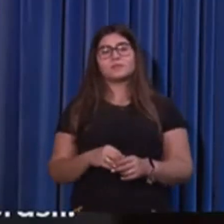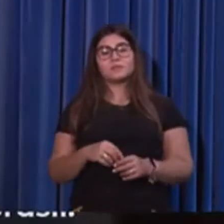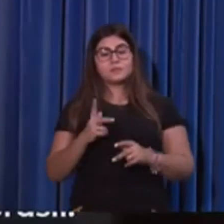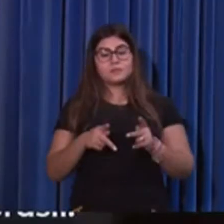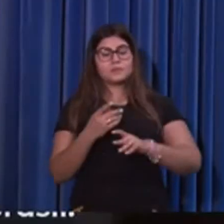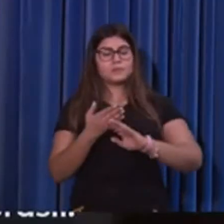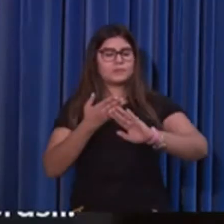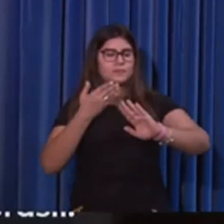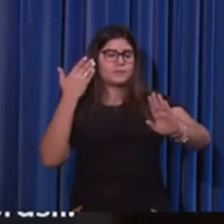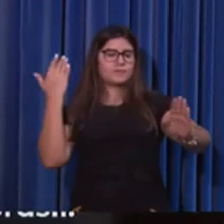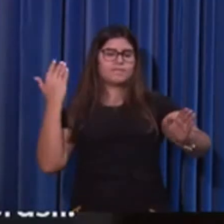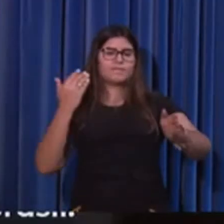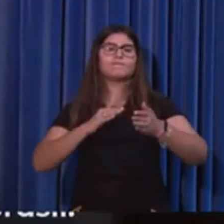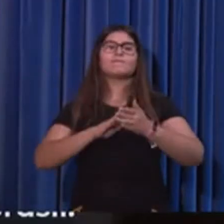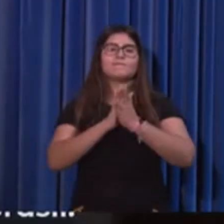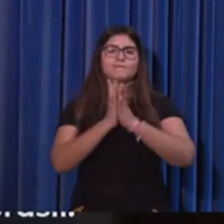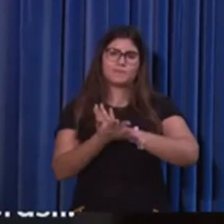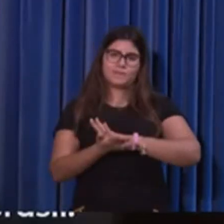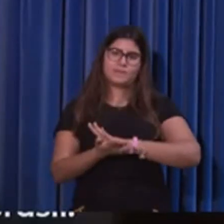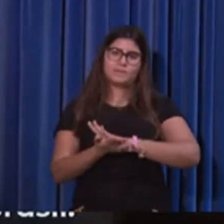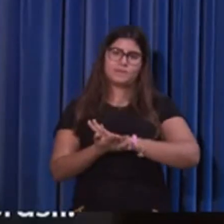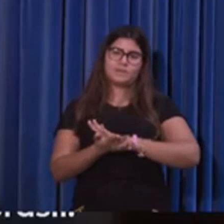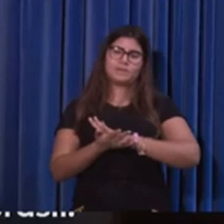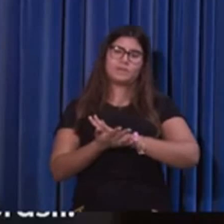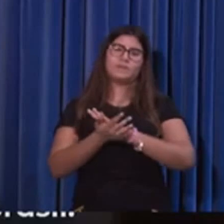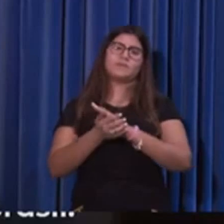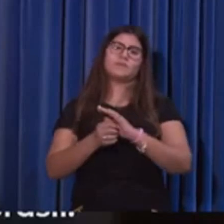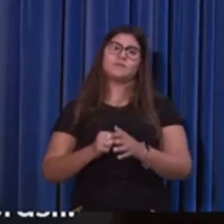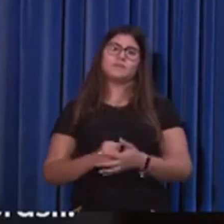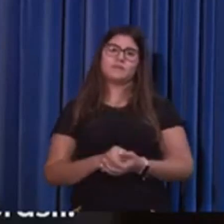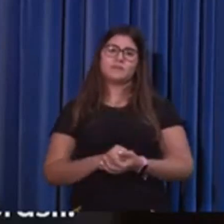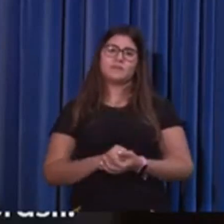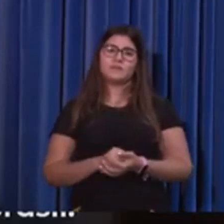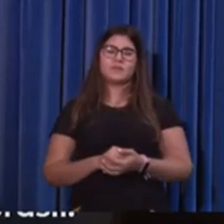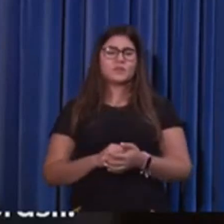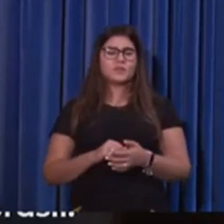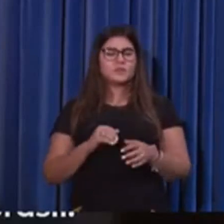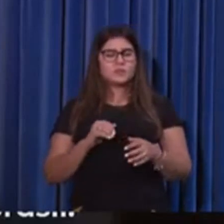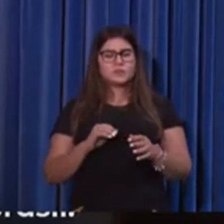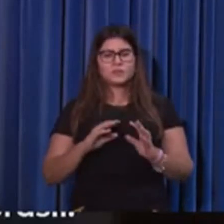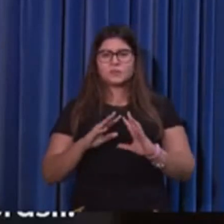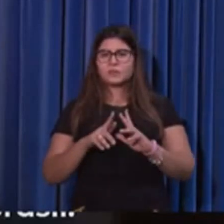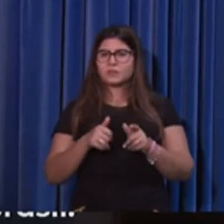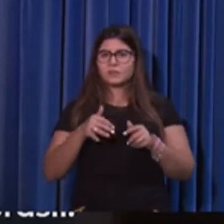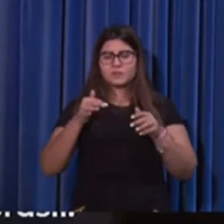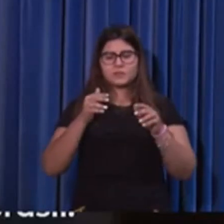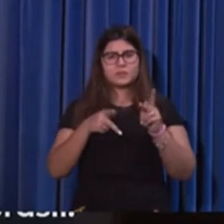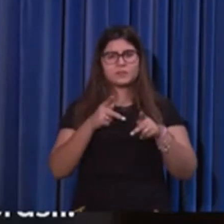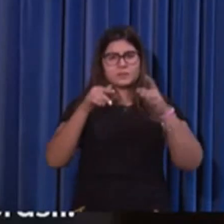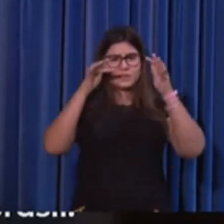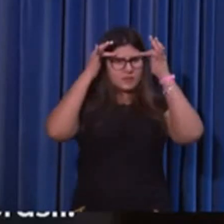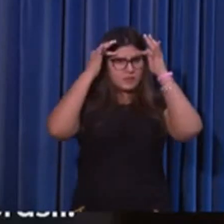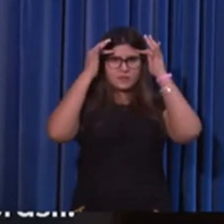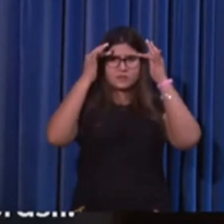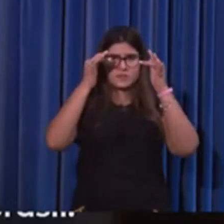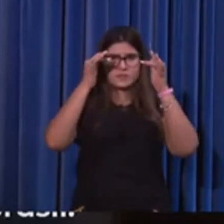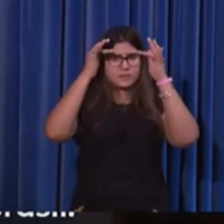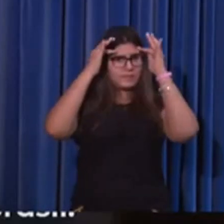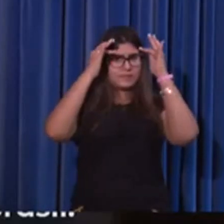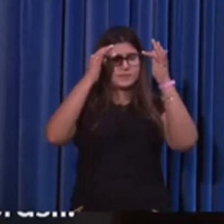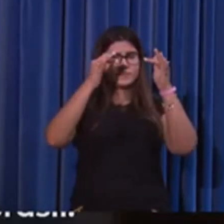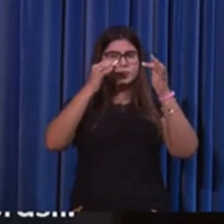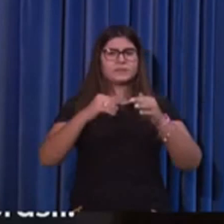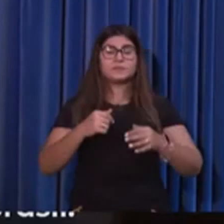que perecem. Tu destróis todos os que são infiéis para contigo. Quanto a mim, bom estar junto